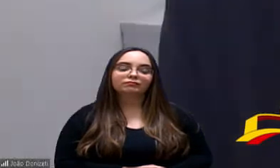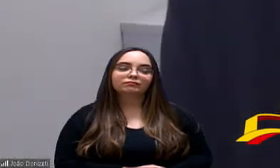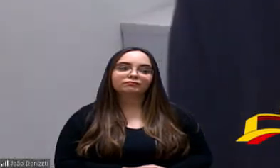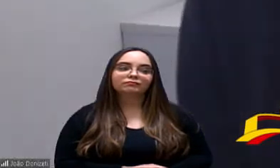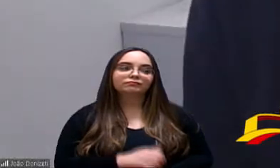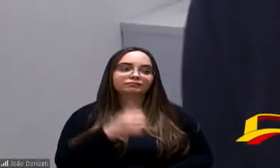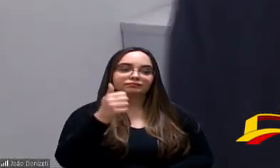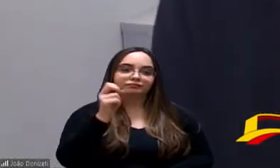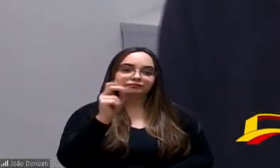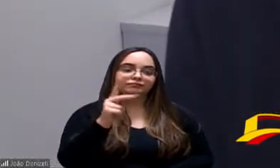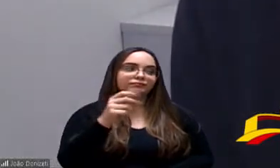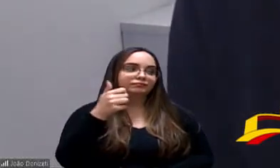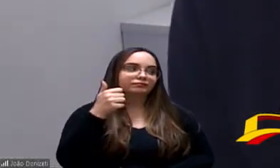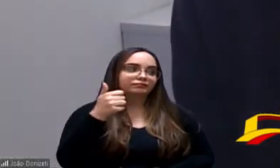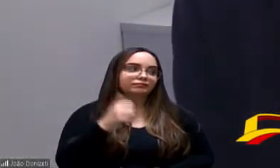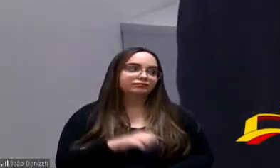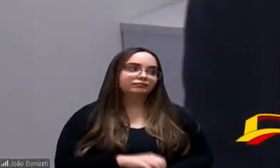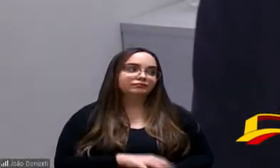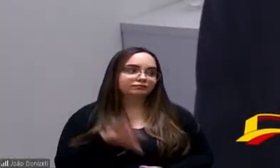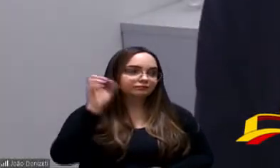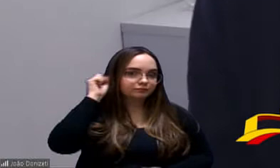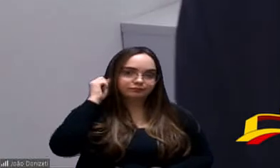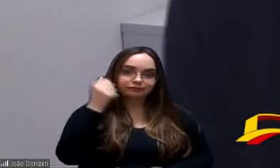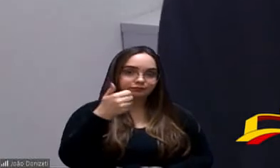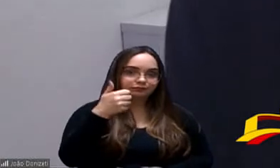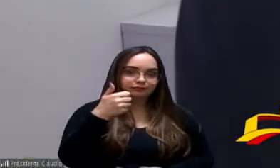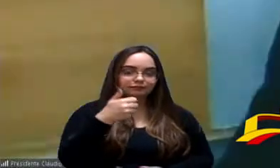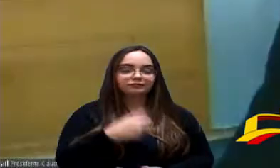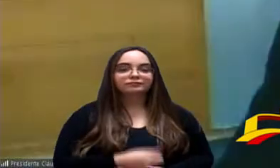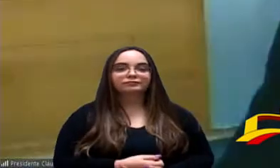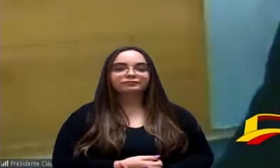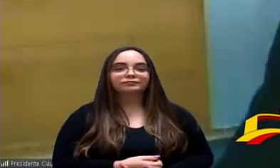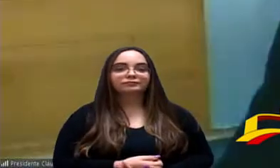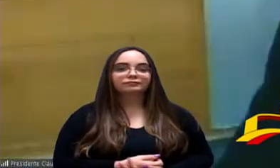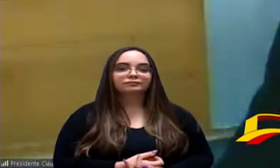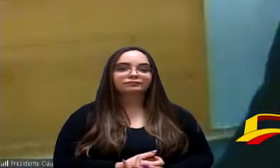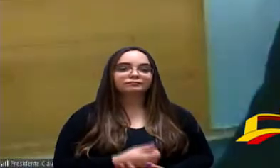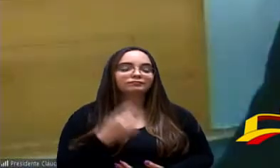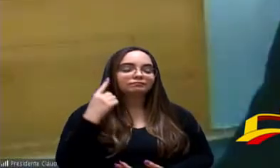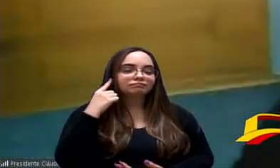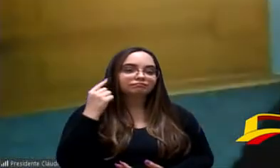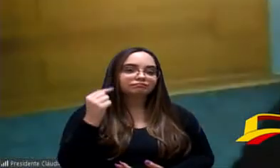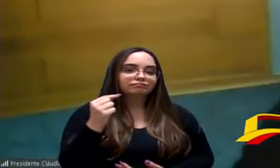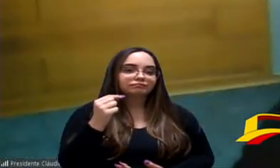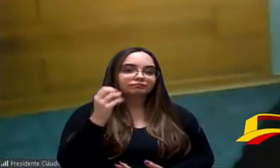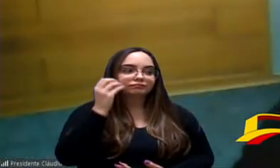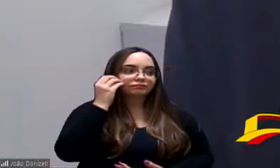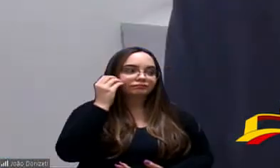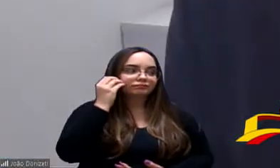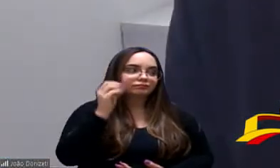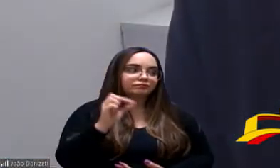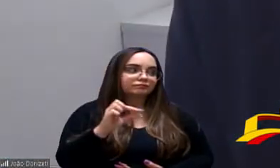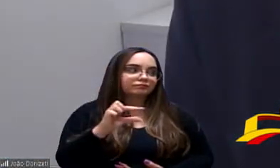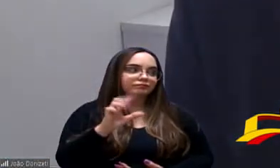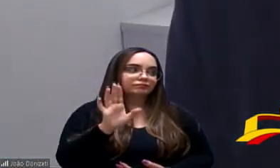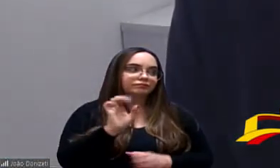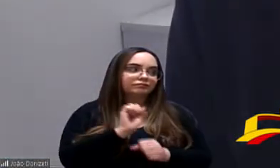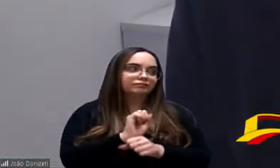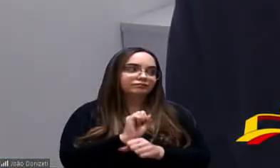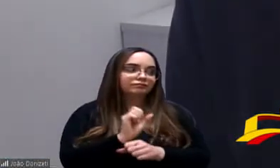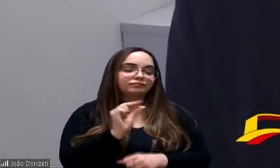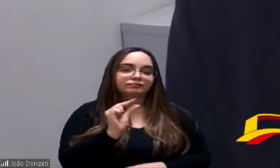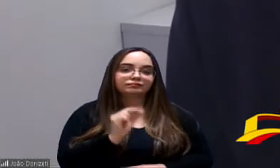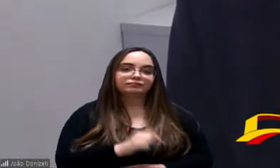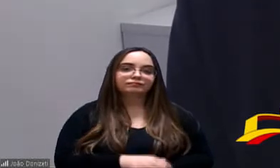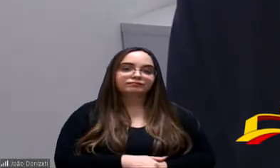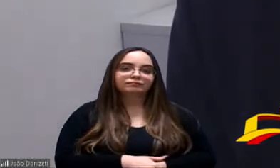Aqui, ok, tá bom, senhor presidente. Está me ouvindo? Estou ouvindo, mas muito baixinho. Vou tentar aumentar o som aqui, então, senhor presidente. Vou tentar